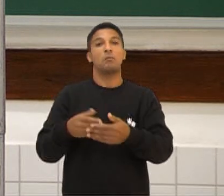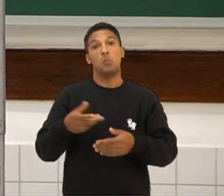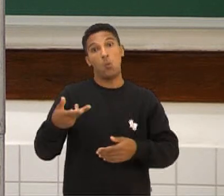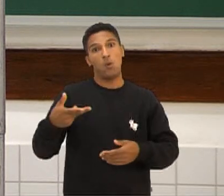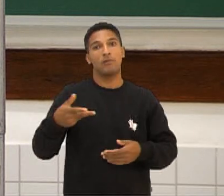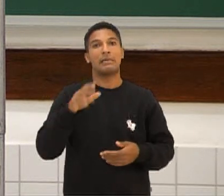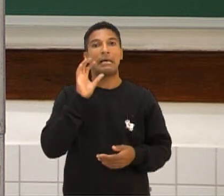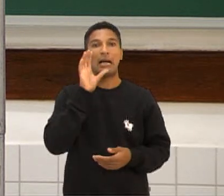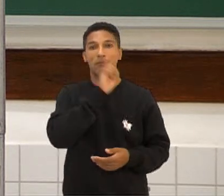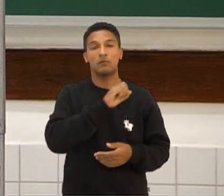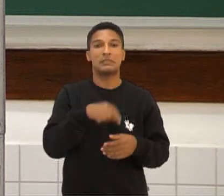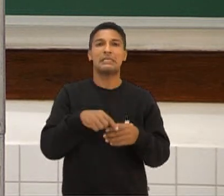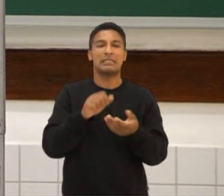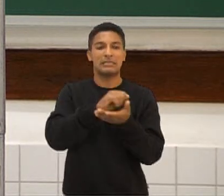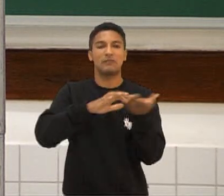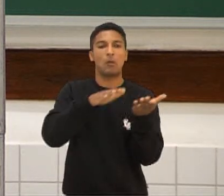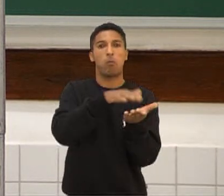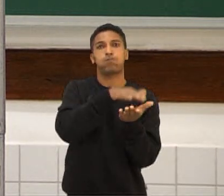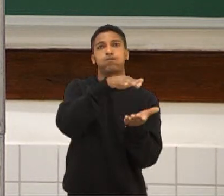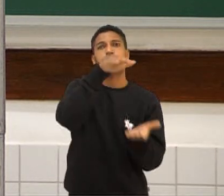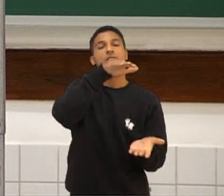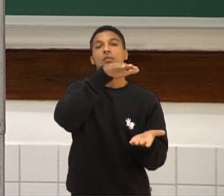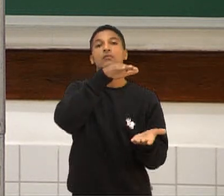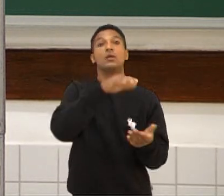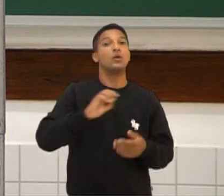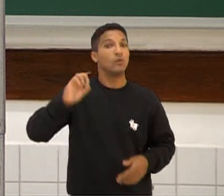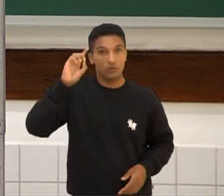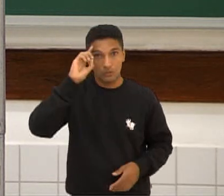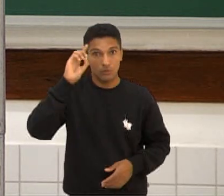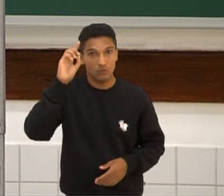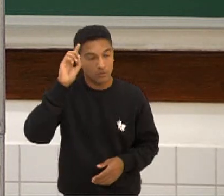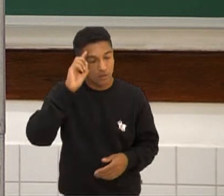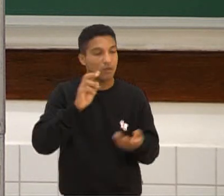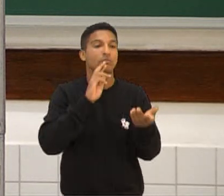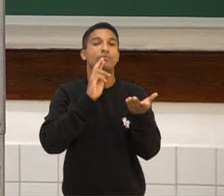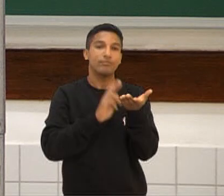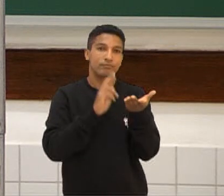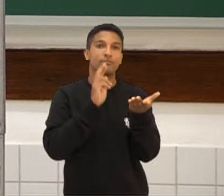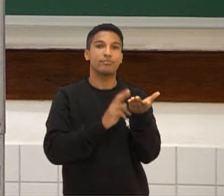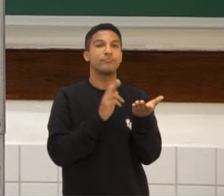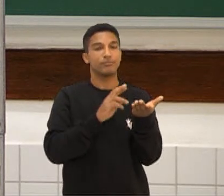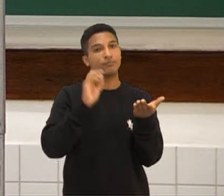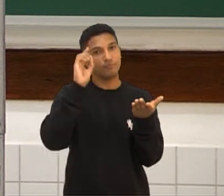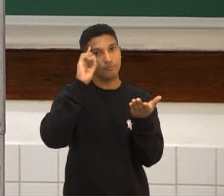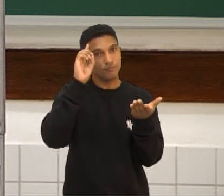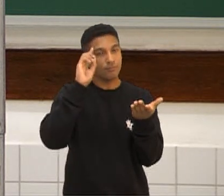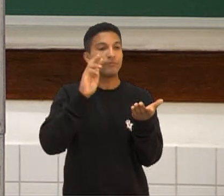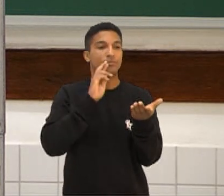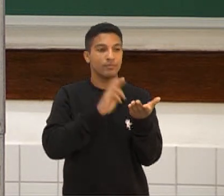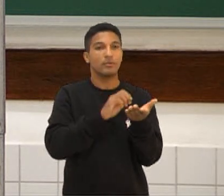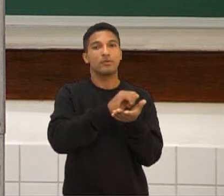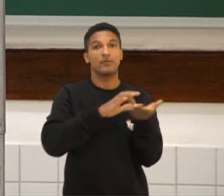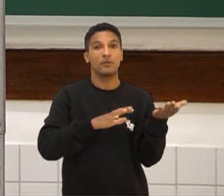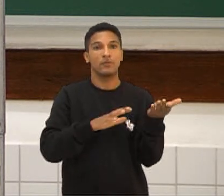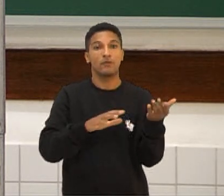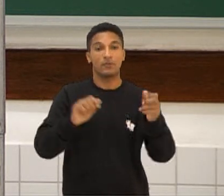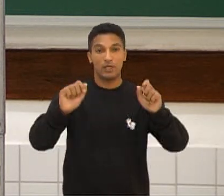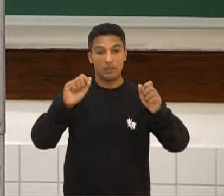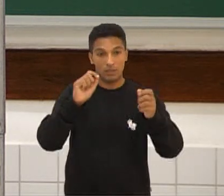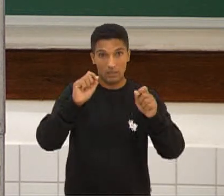lições, ok? Então, peguem lá, todo dia façam suas lições, verifique se o professor